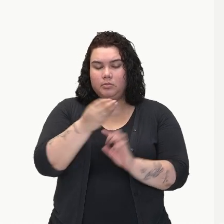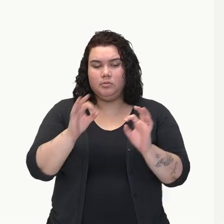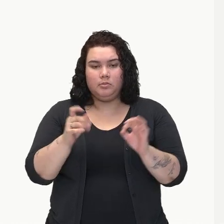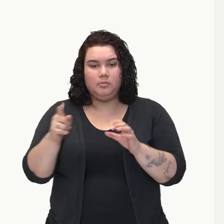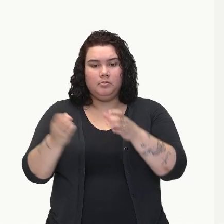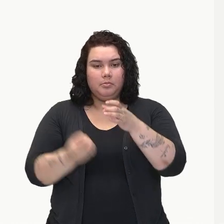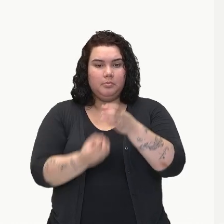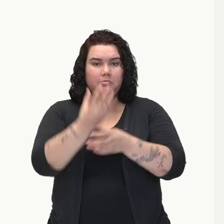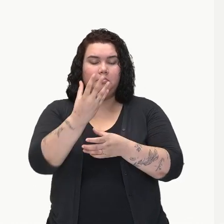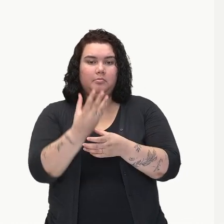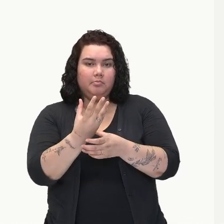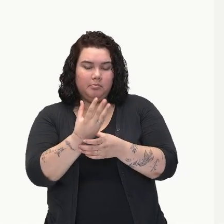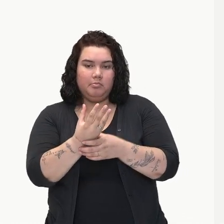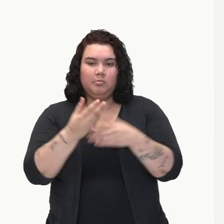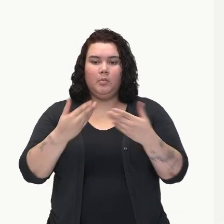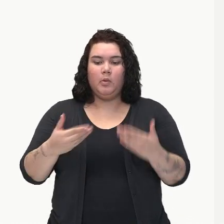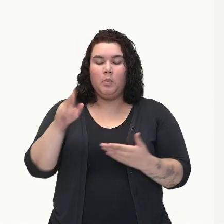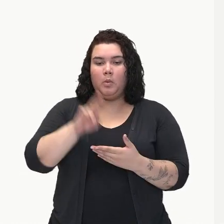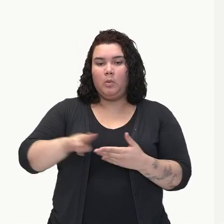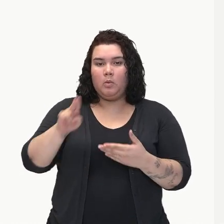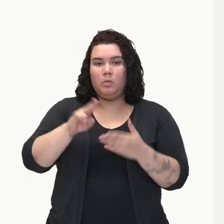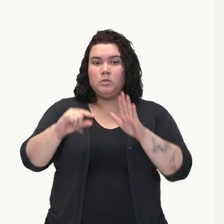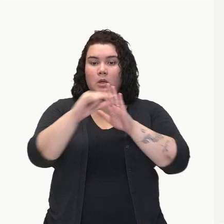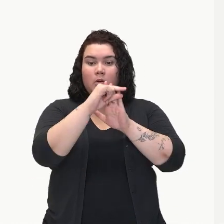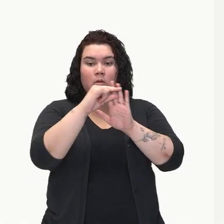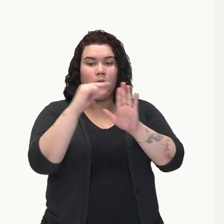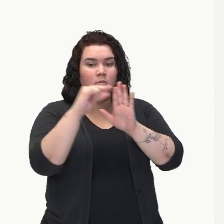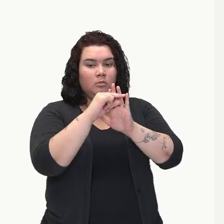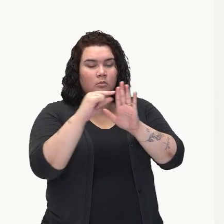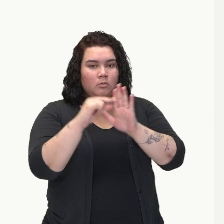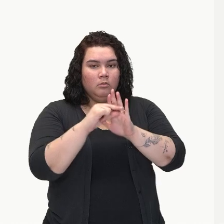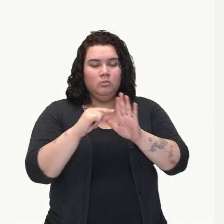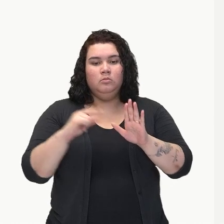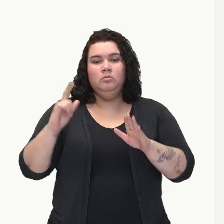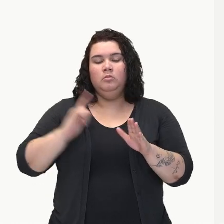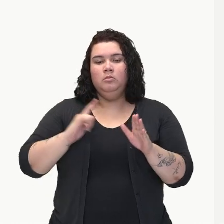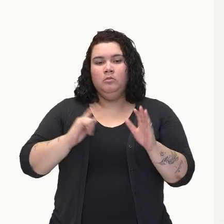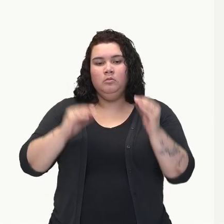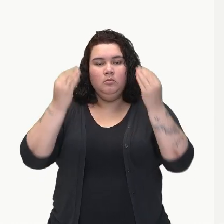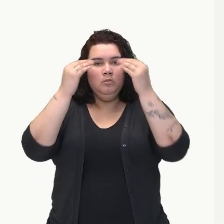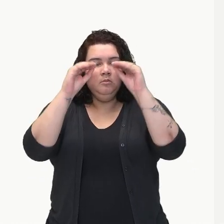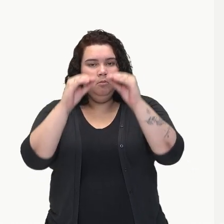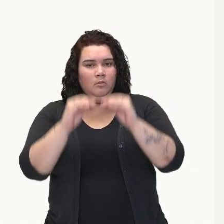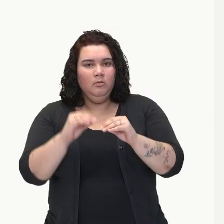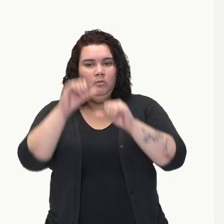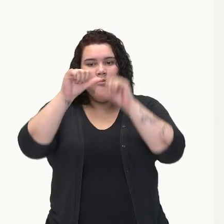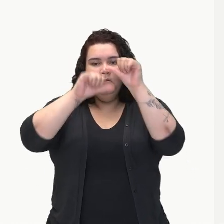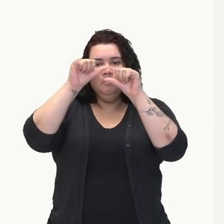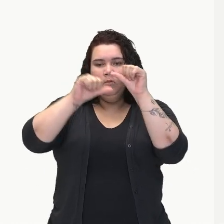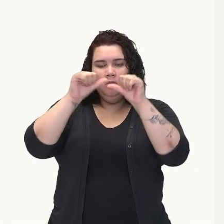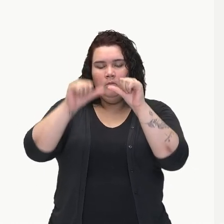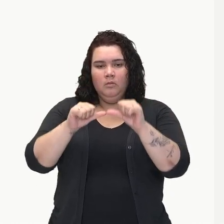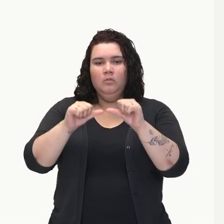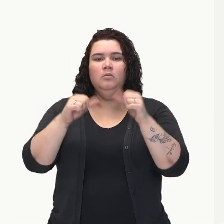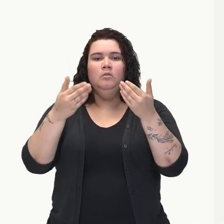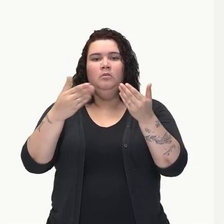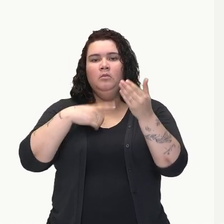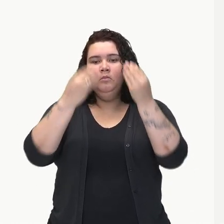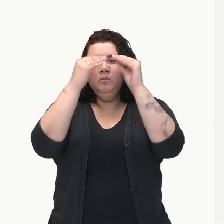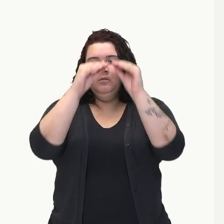criar. E aí ele vai puxar versos, ele vai metrificá-los, vai transformar aquilo em